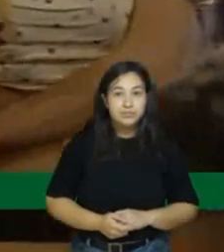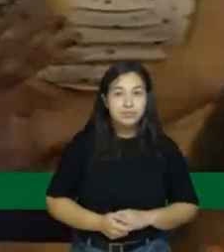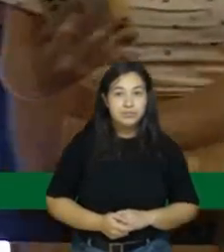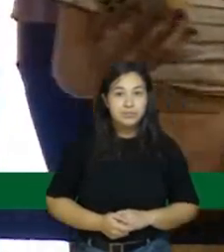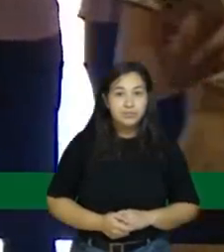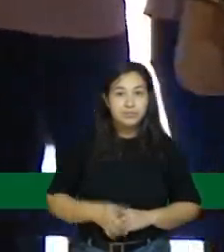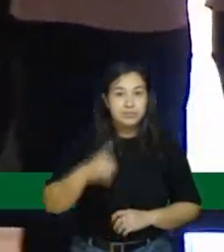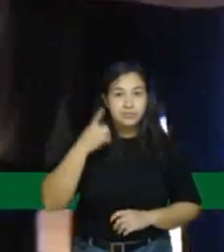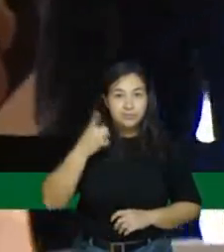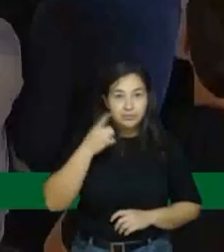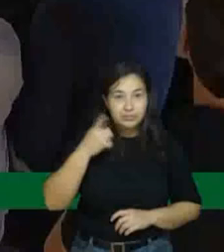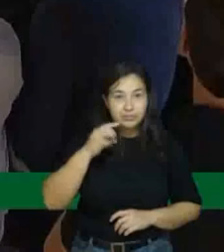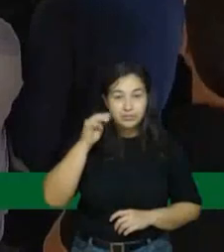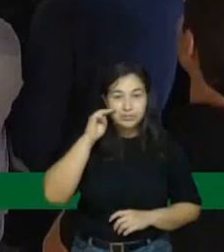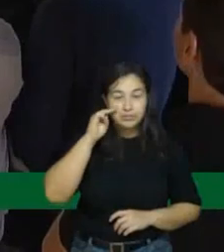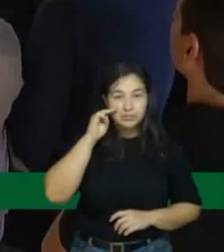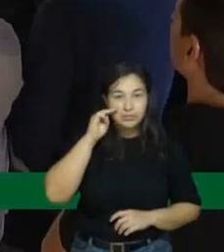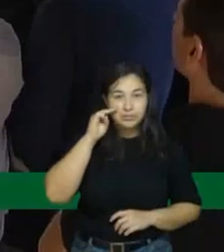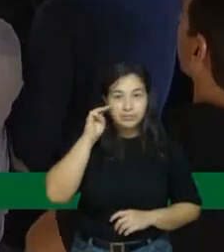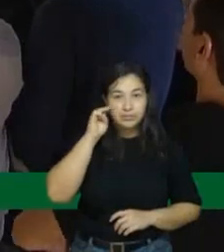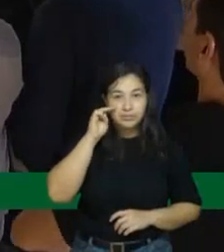Deputado Marcos da